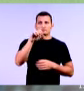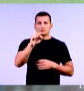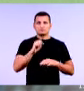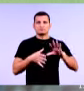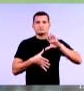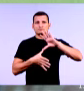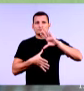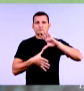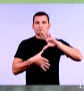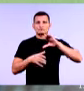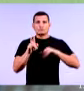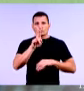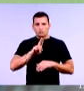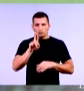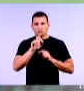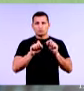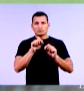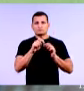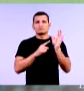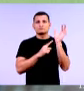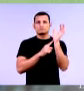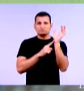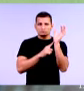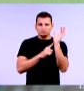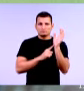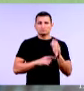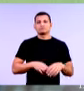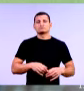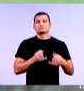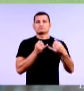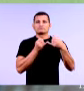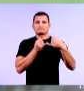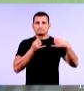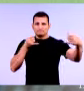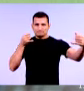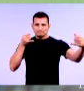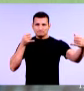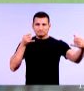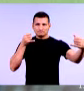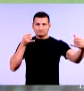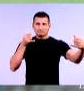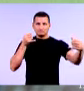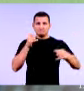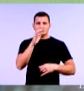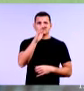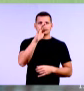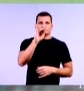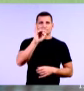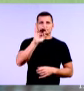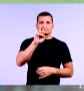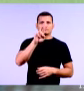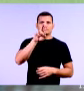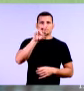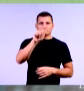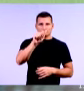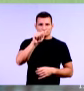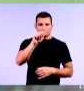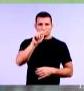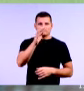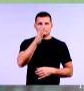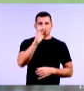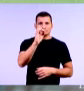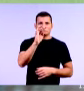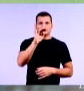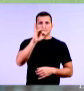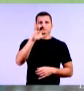usam satélites, cabos de fibra ótica, no caso, cabos de fibra ótica submarinos, né, para